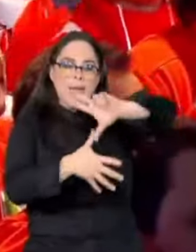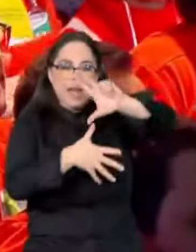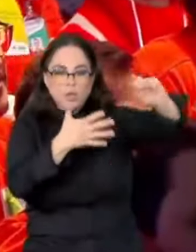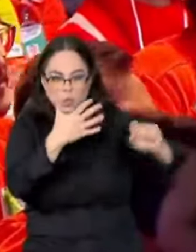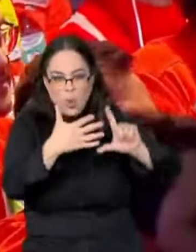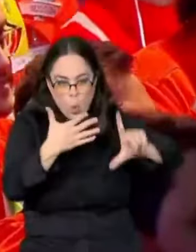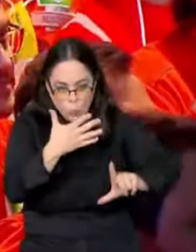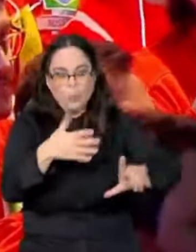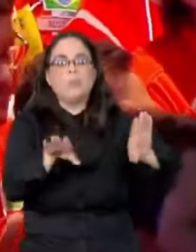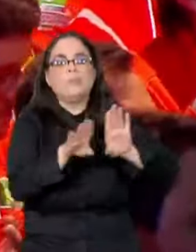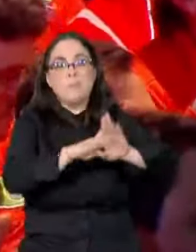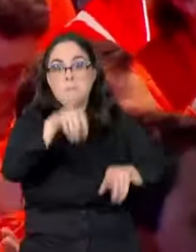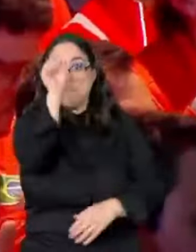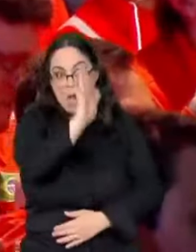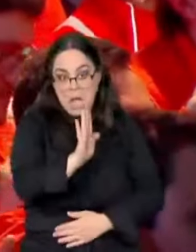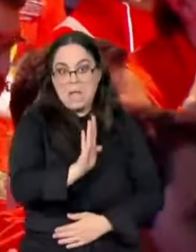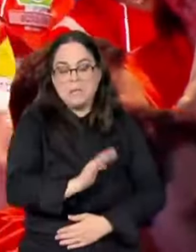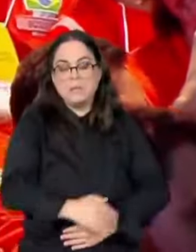e do Brasil.